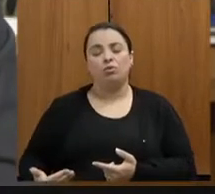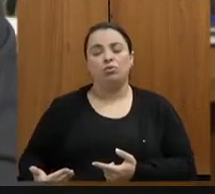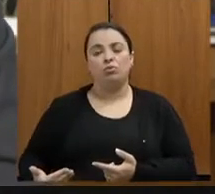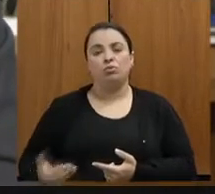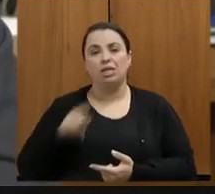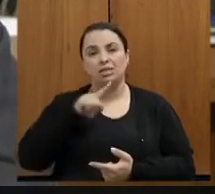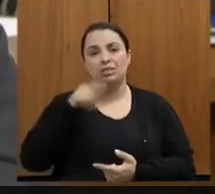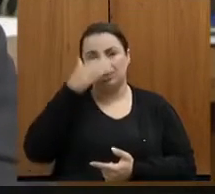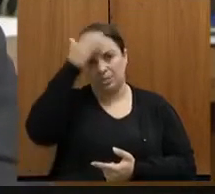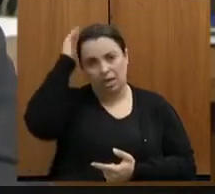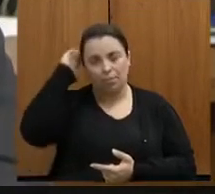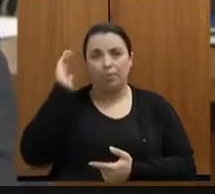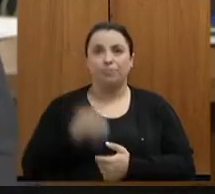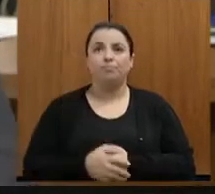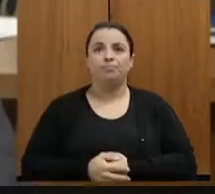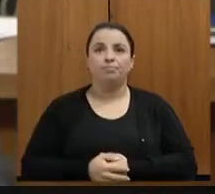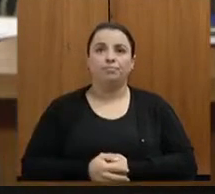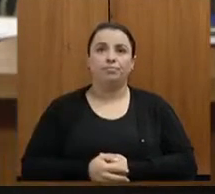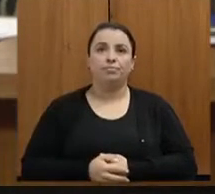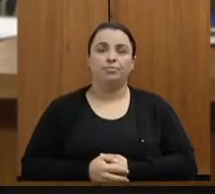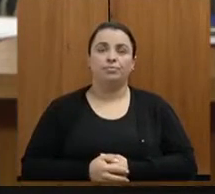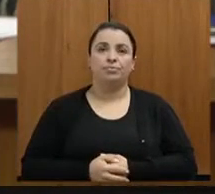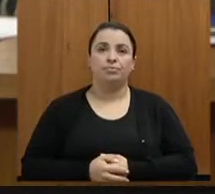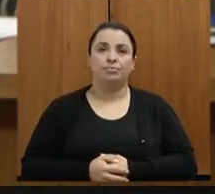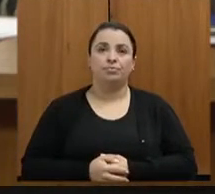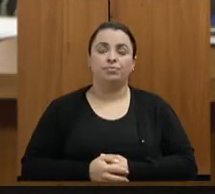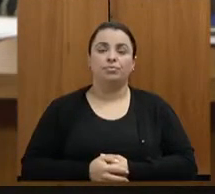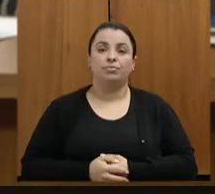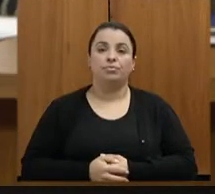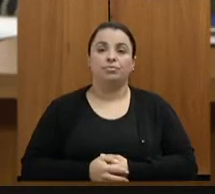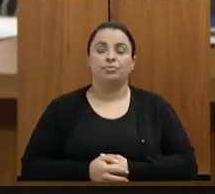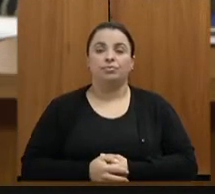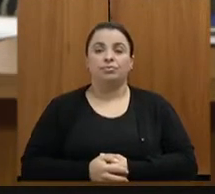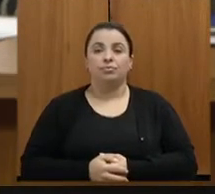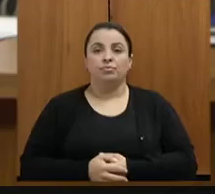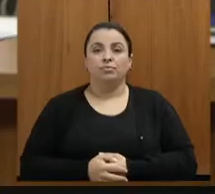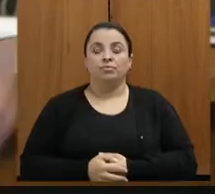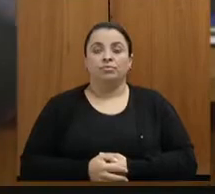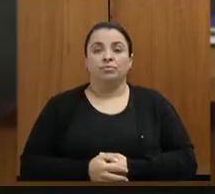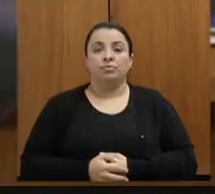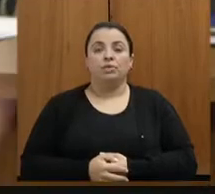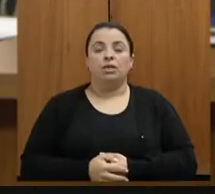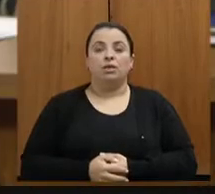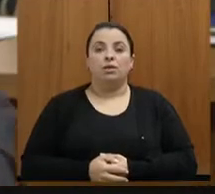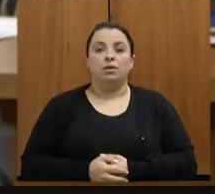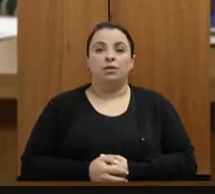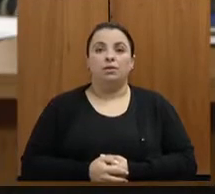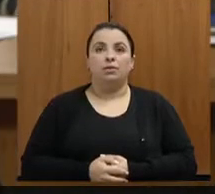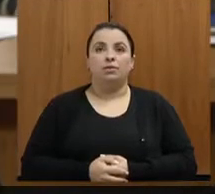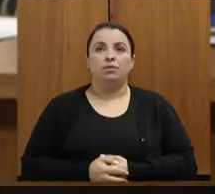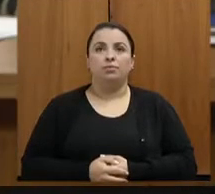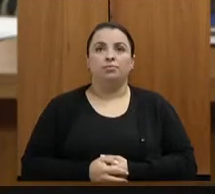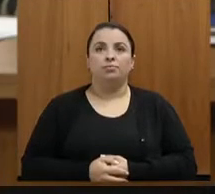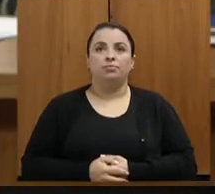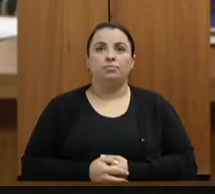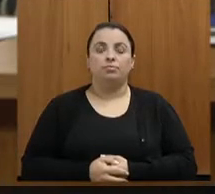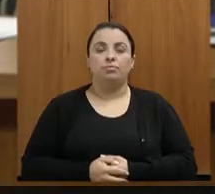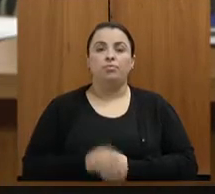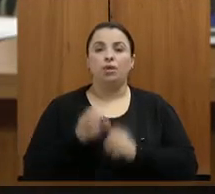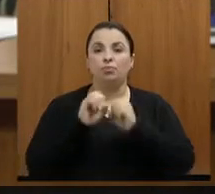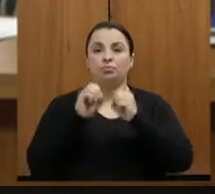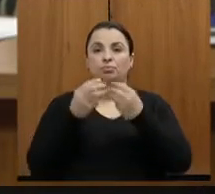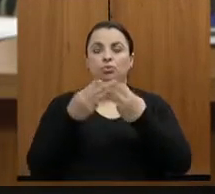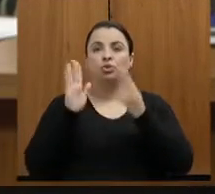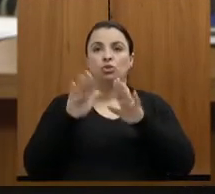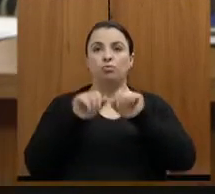Eu queria registrar isso, porque realmente é um programa muito prioritário. E aí, no preâmbulo da apresentação, já está projetado